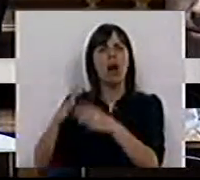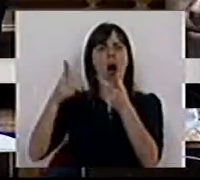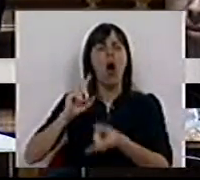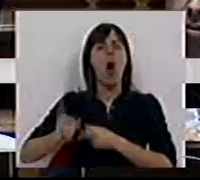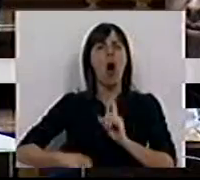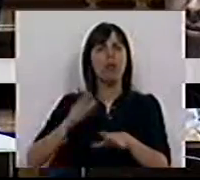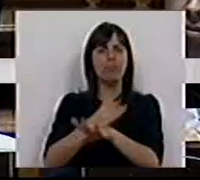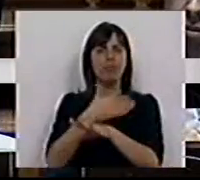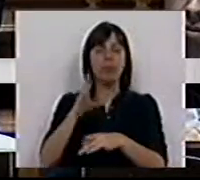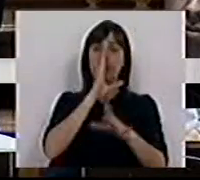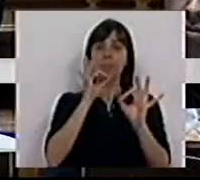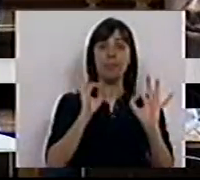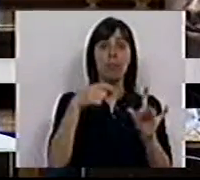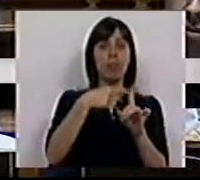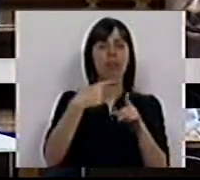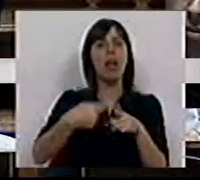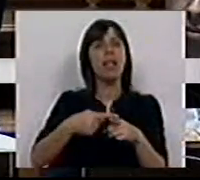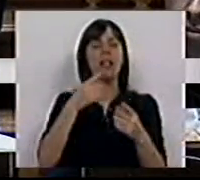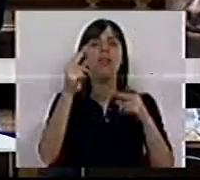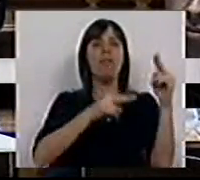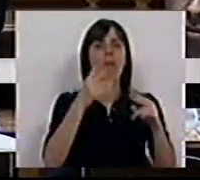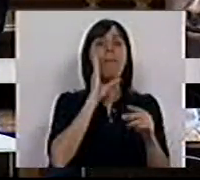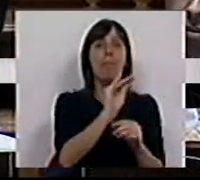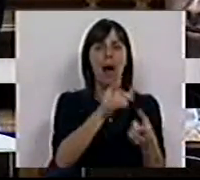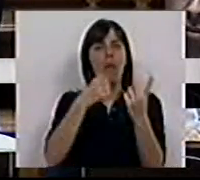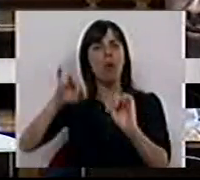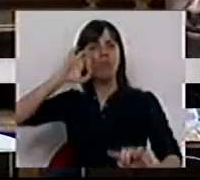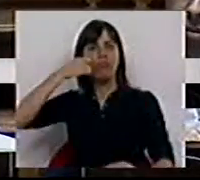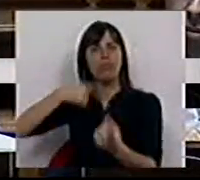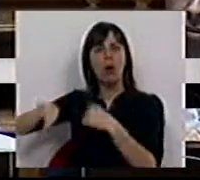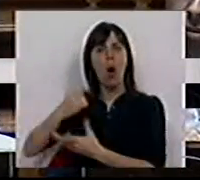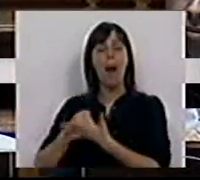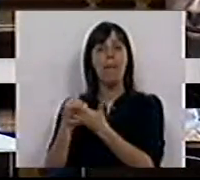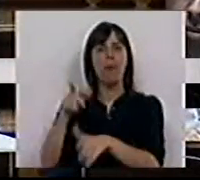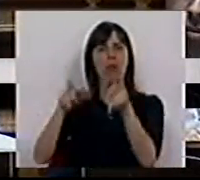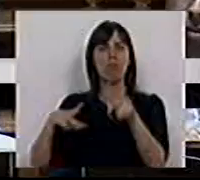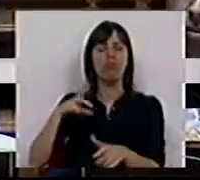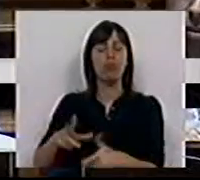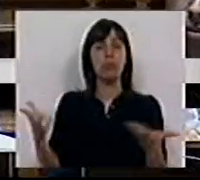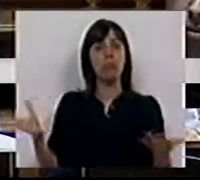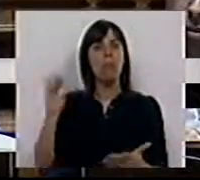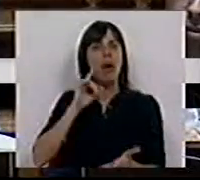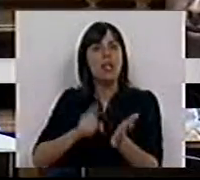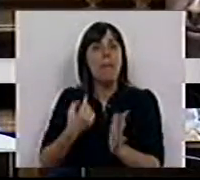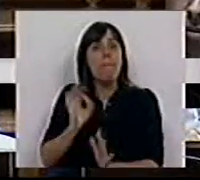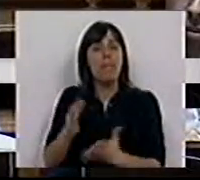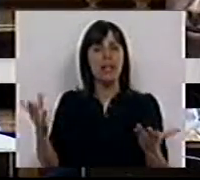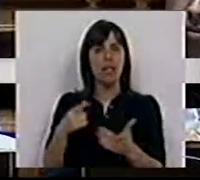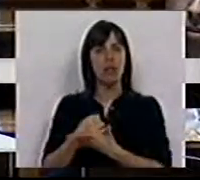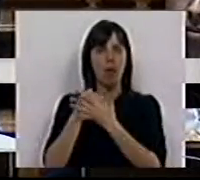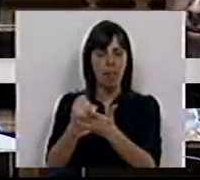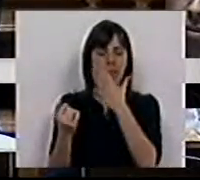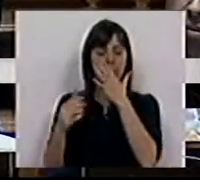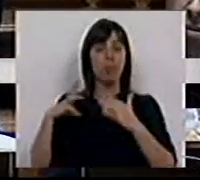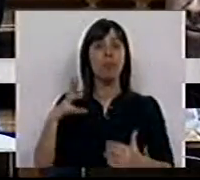desorçamentação é esta que beneficia os interesses financeiros e prejudica o apoio aos portugueses, o apoio a quem mais precisa deste